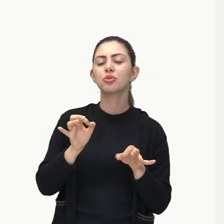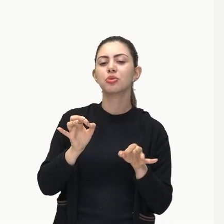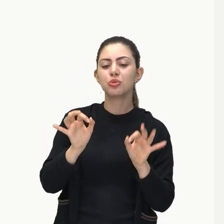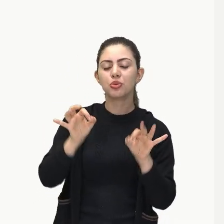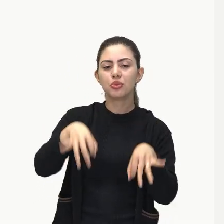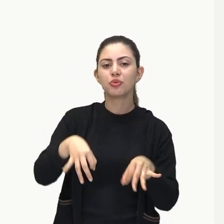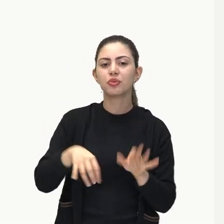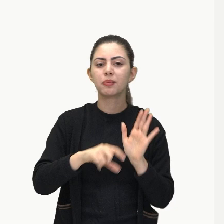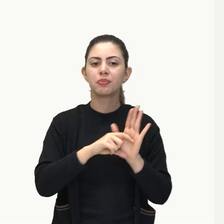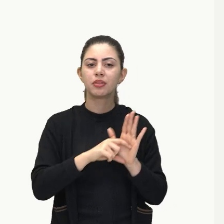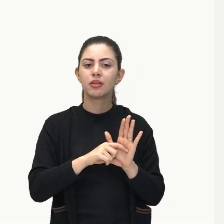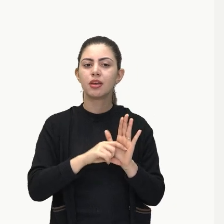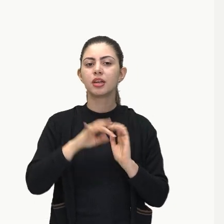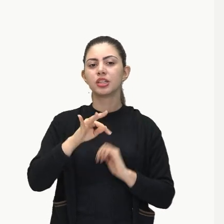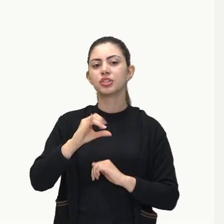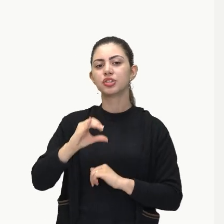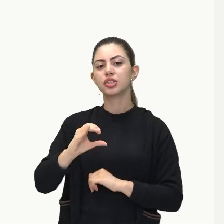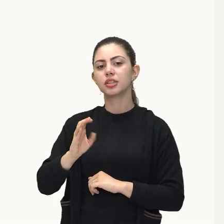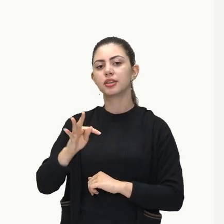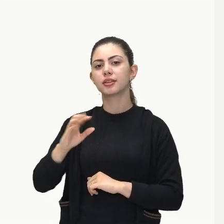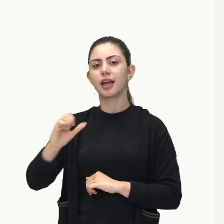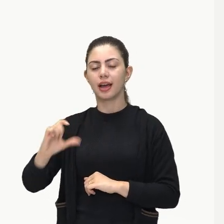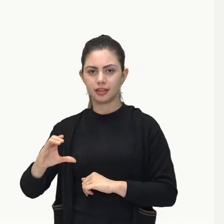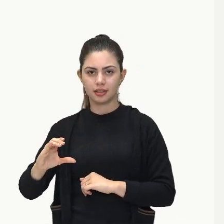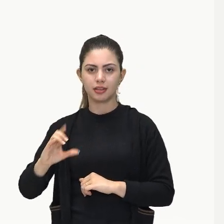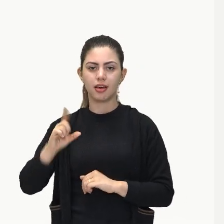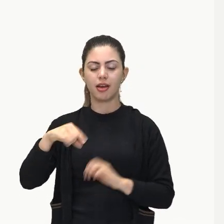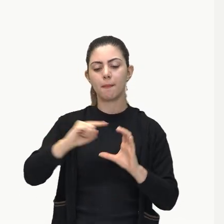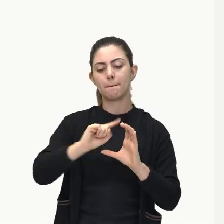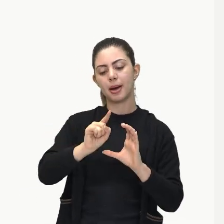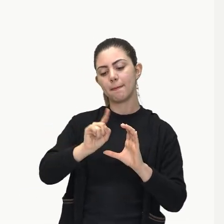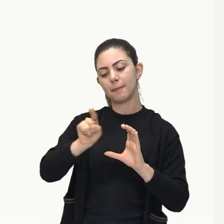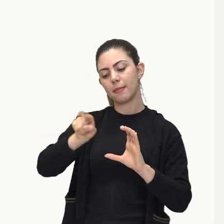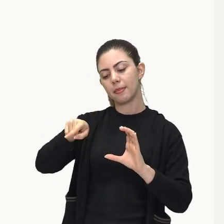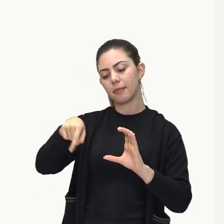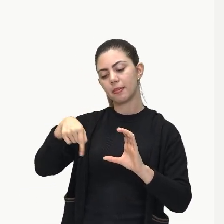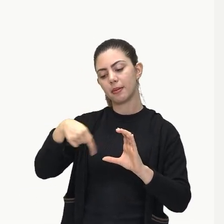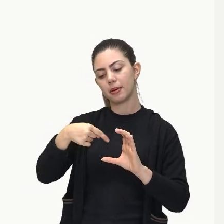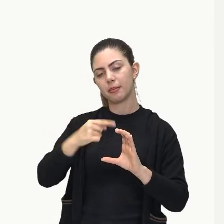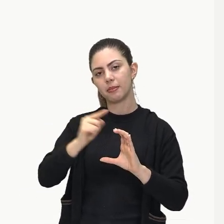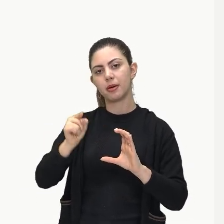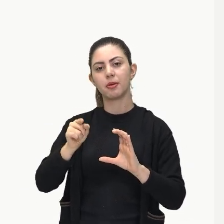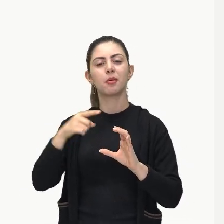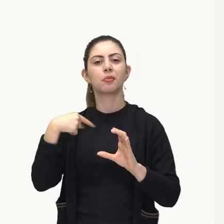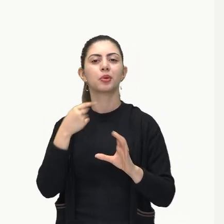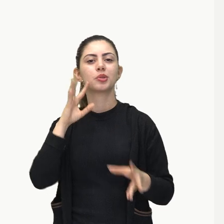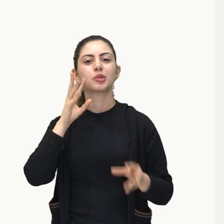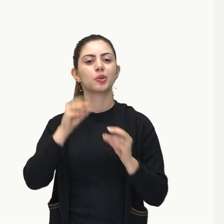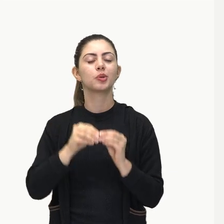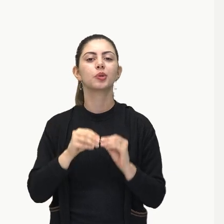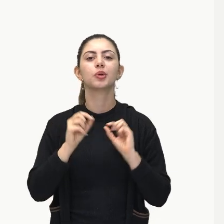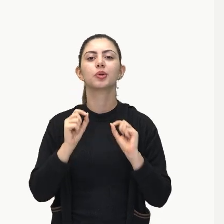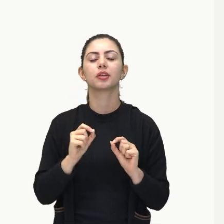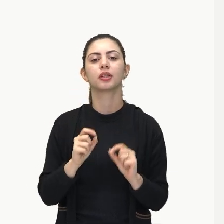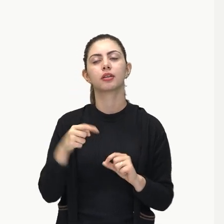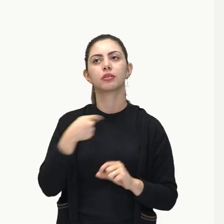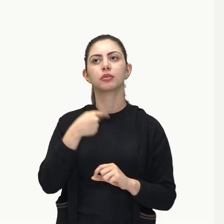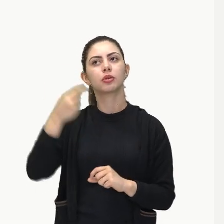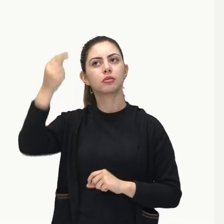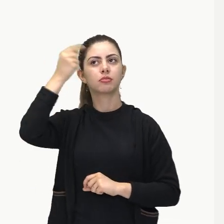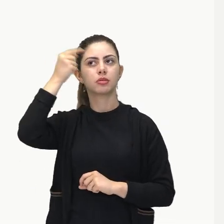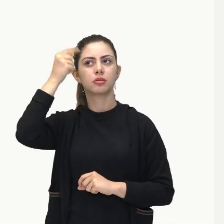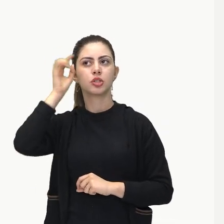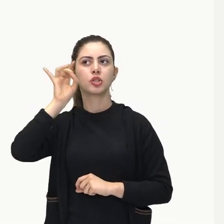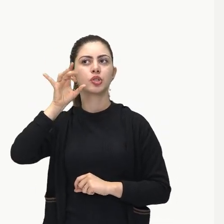tic-tac, tic-tac. E por que esse tic-tac? Porque é como se ele colocasse na sua mente